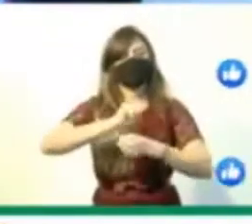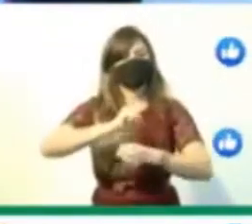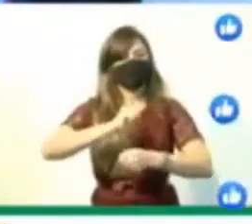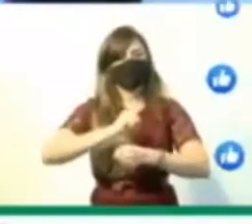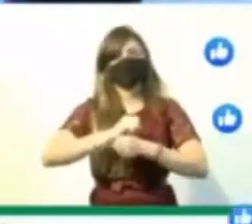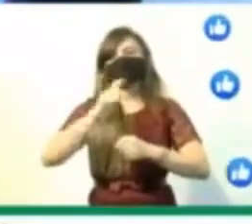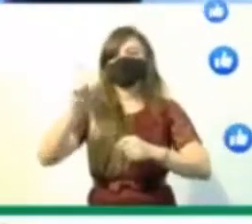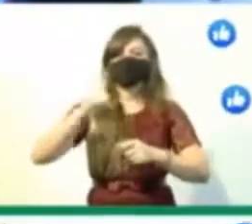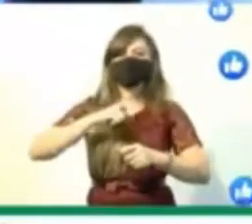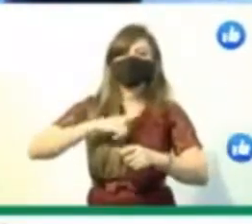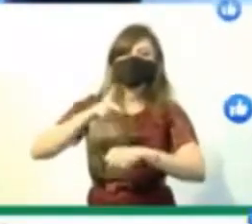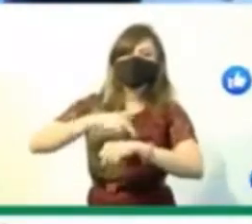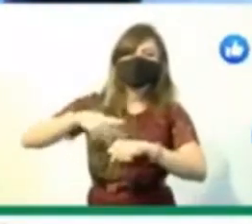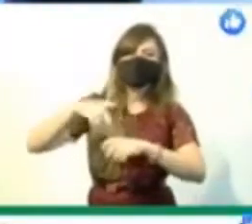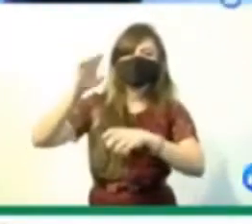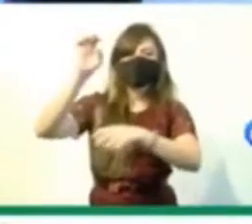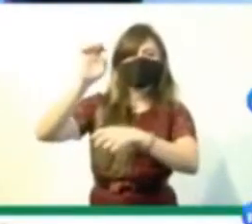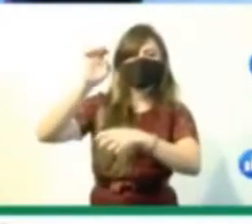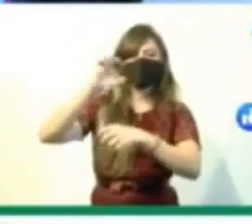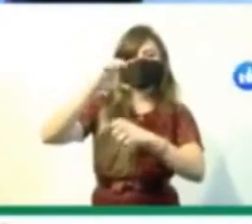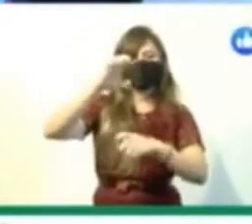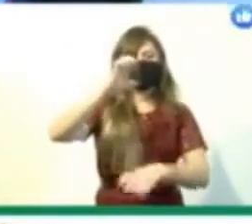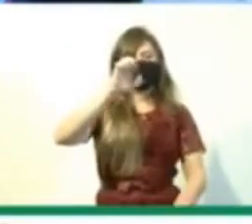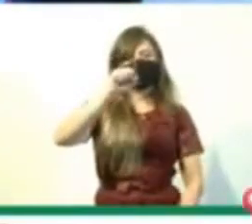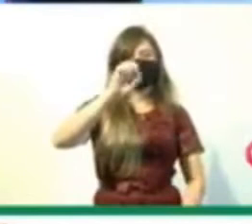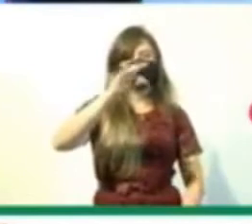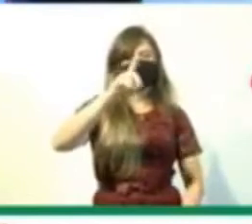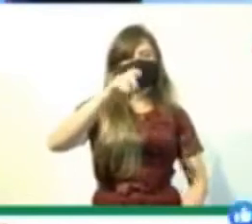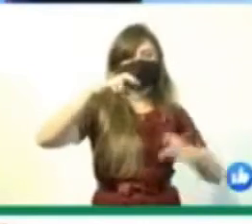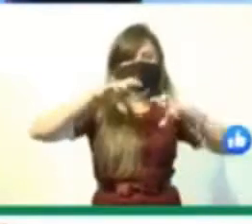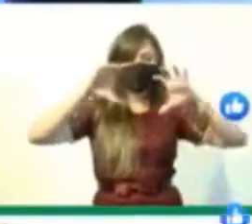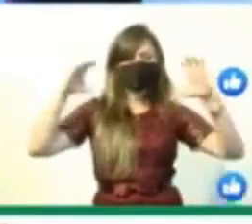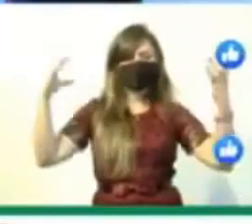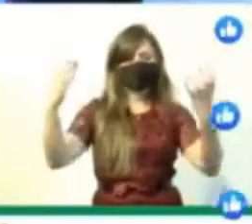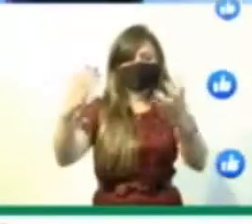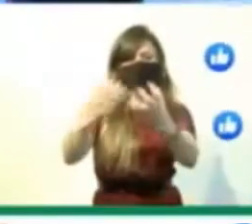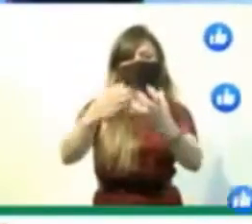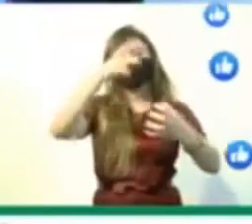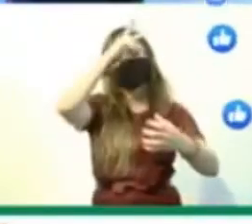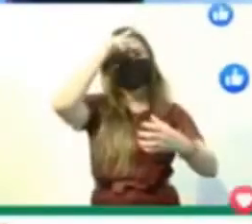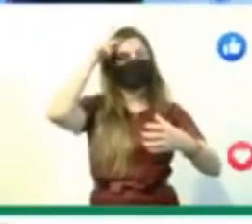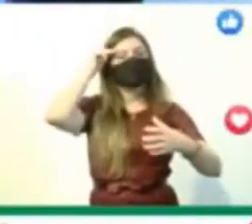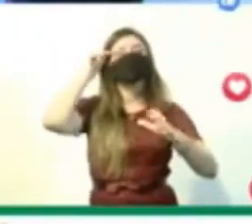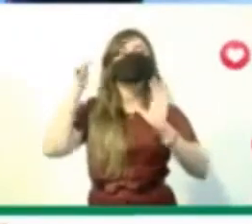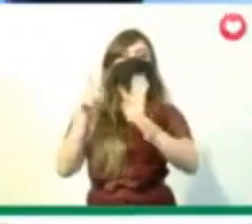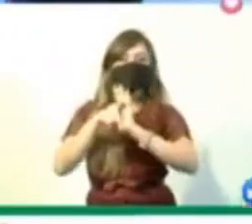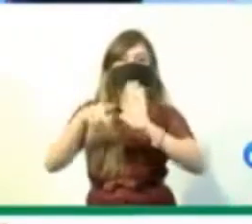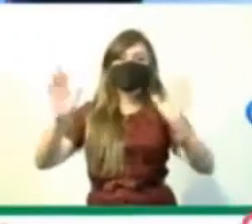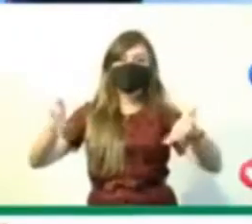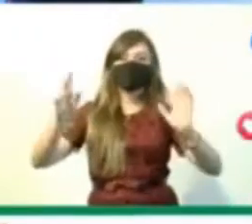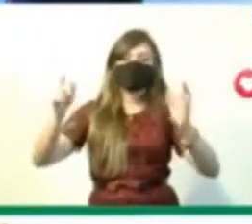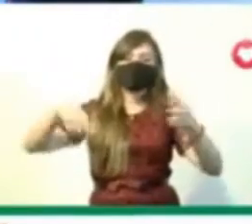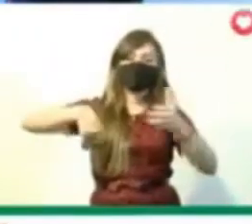praticamente concluída, que é o estádio municipal, governador. E ele, a primeira etapa já foi concluída, já dá para jogar. Como não